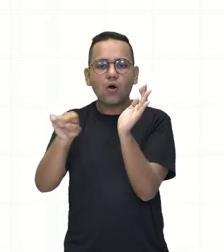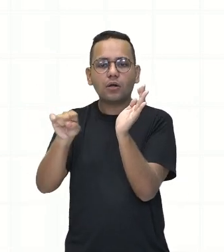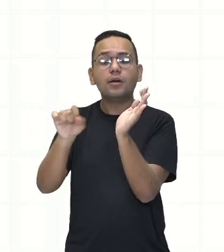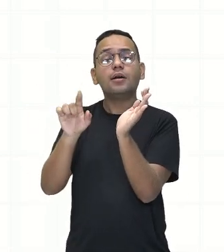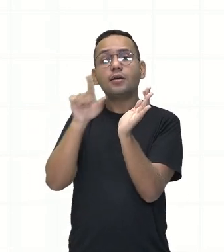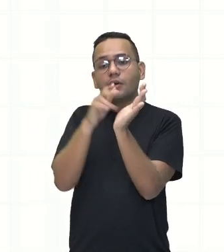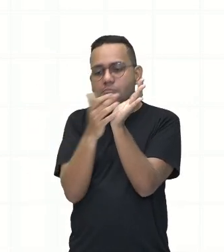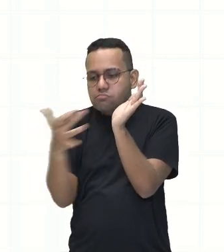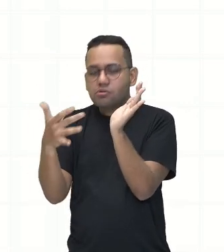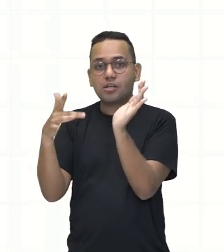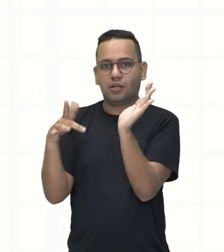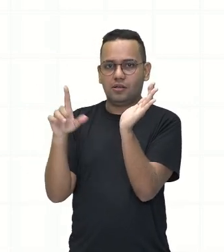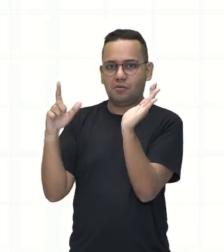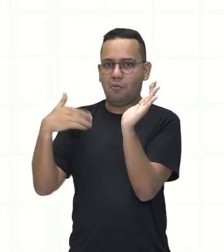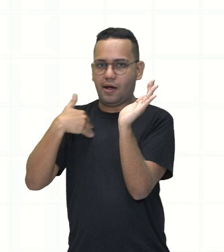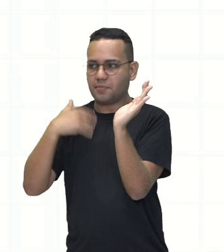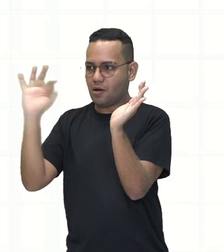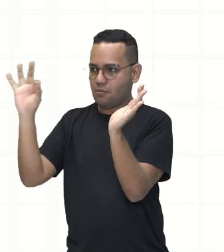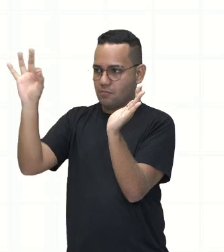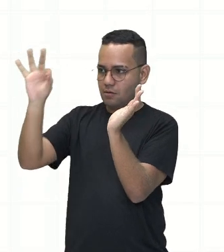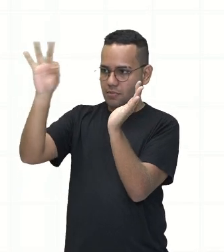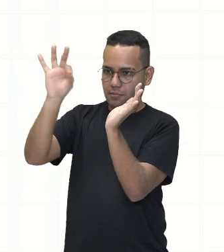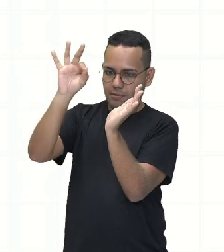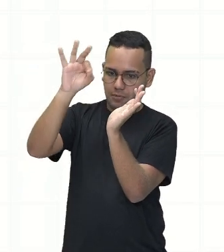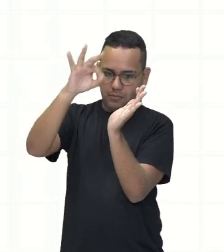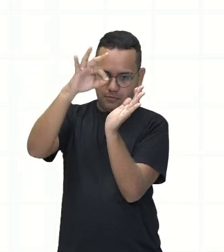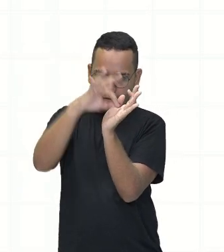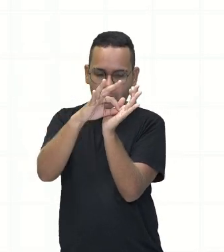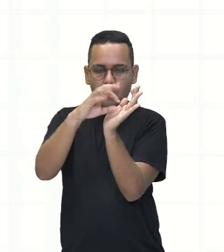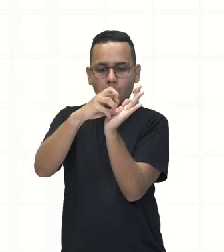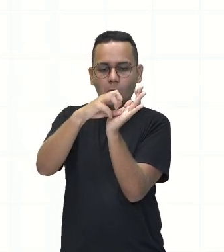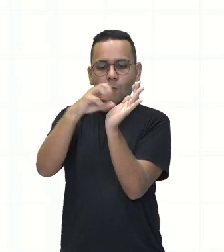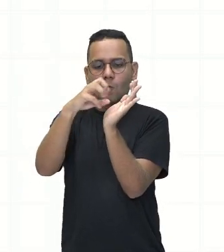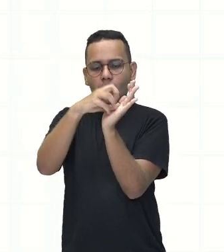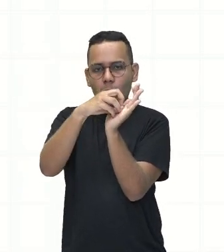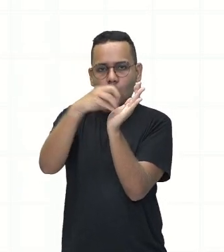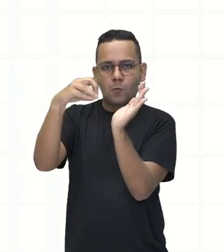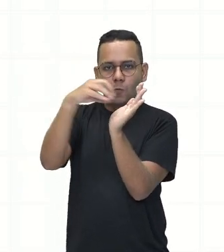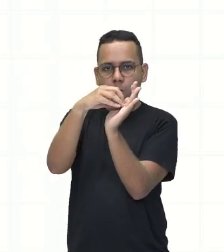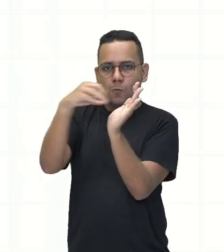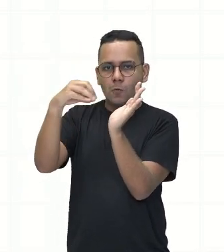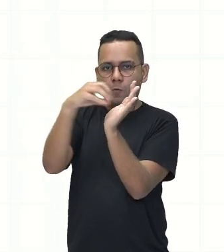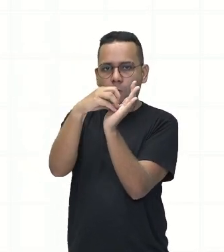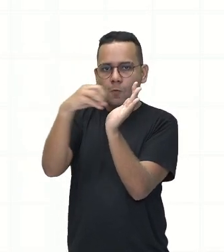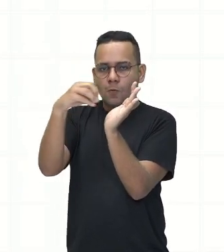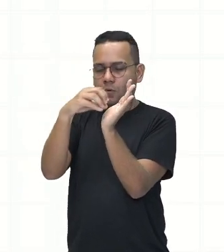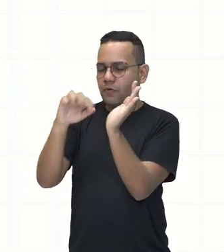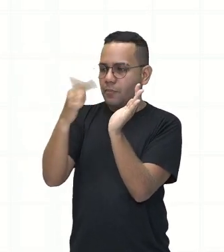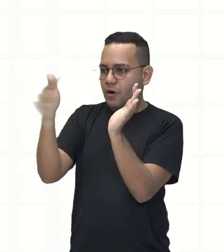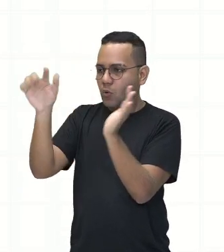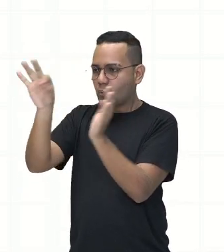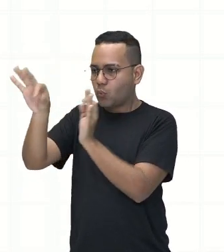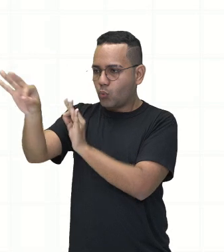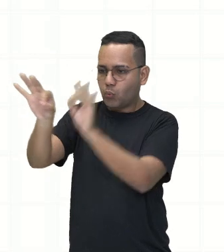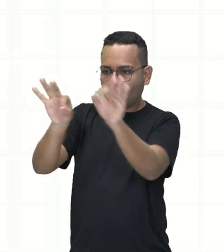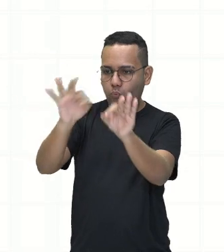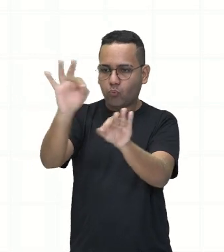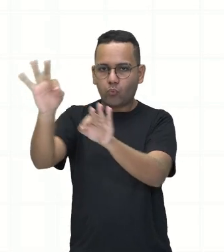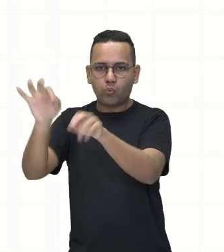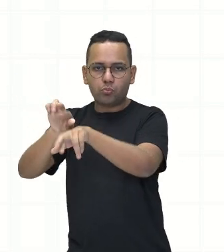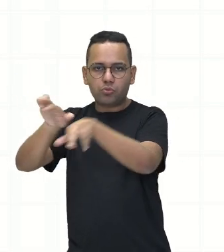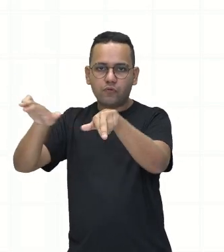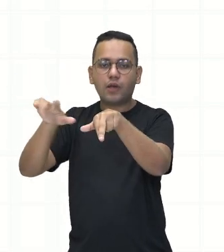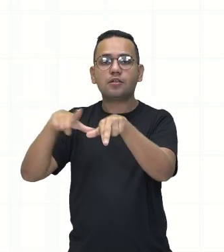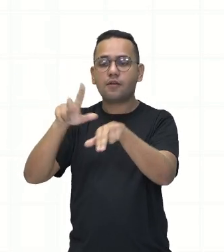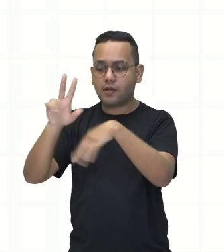sua vez transferem o pólen, permitindo a reprodução das plantas, né? Vimos também